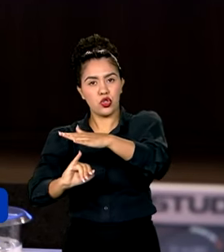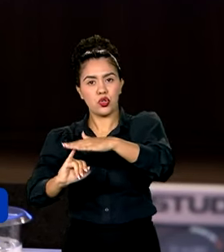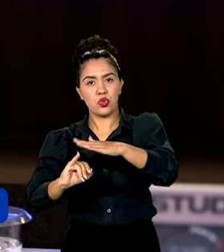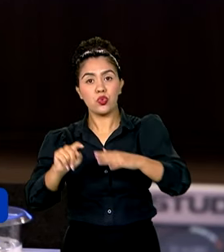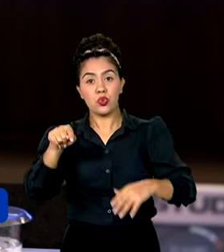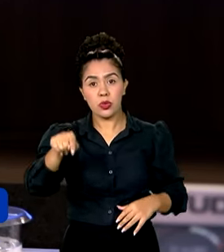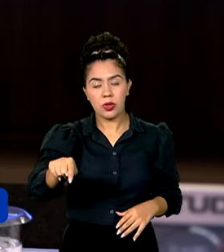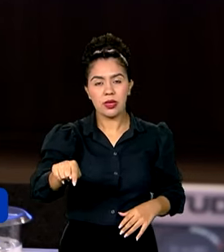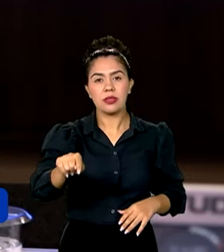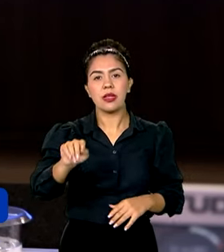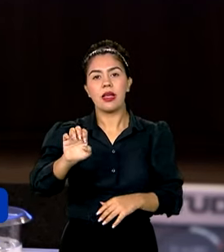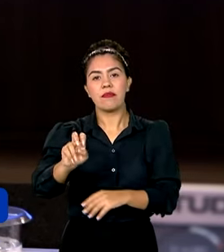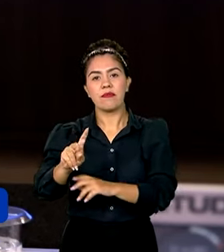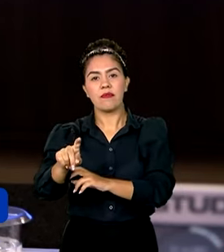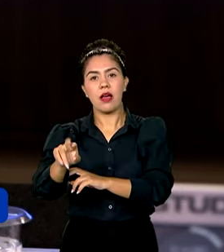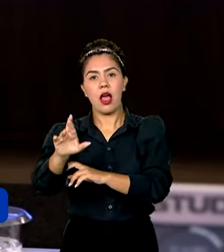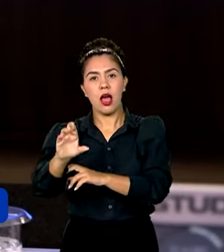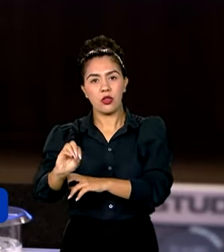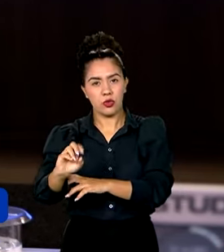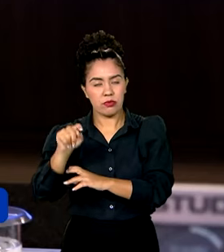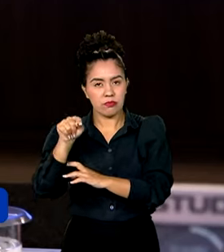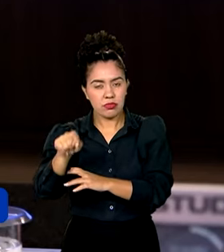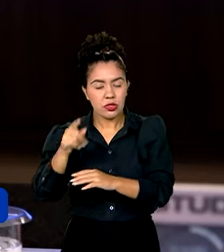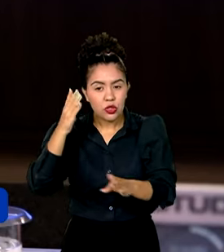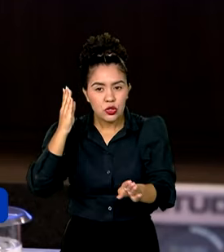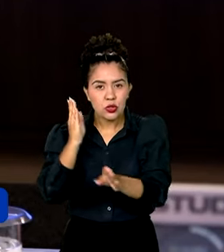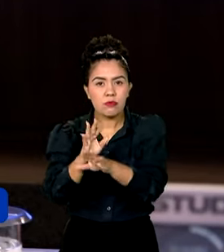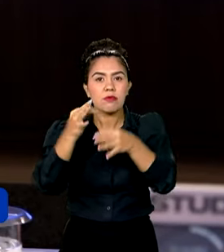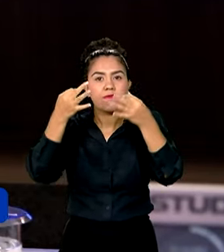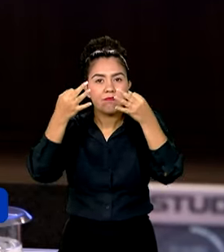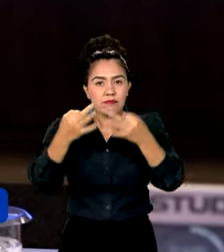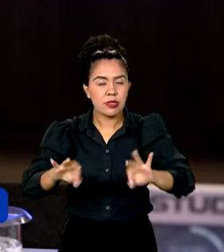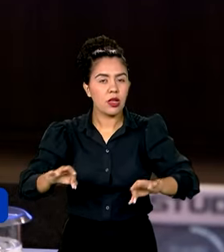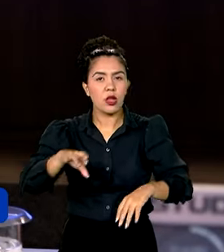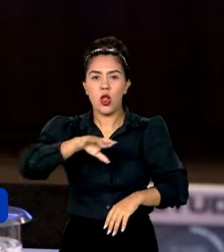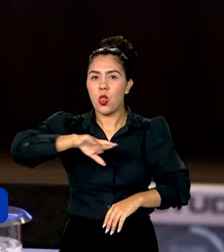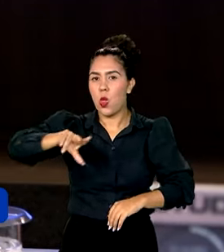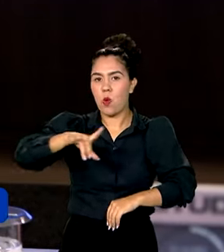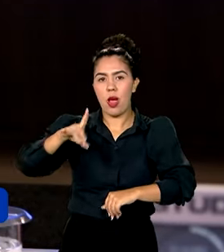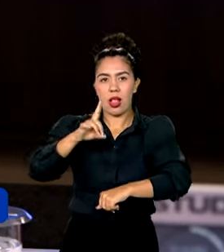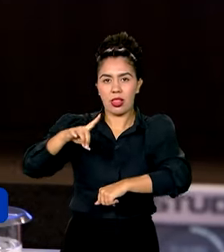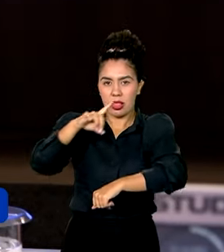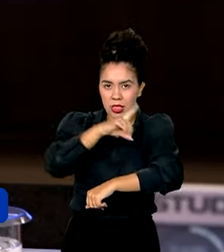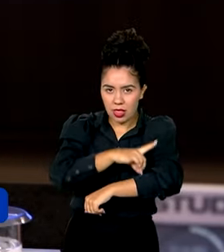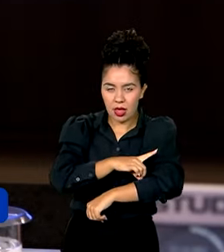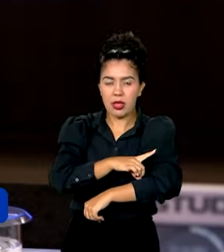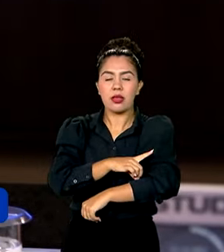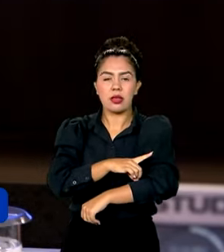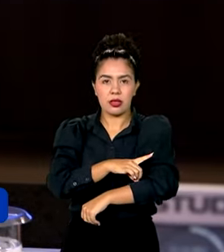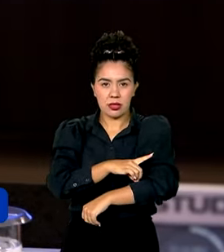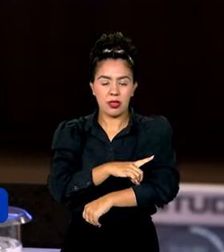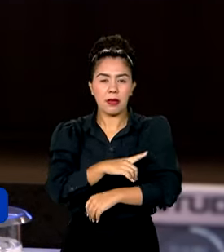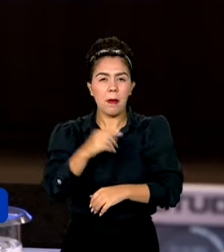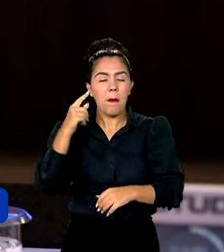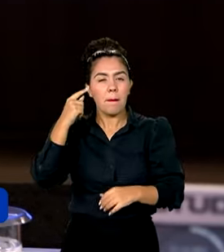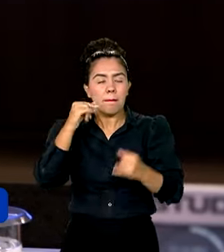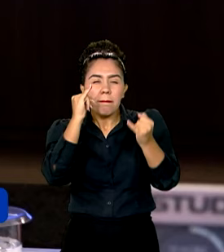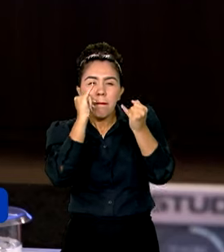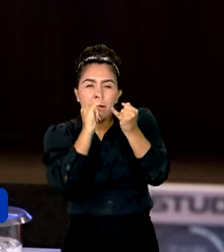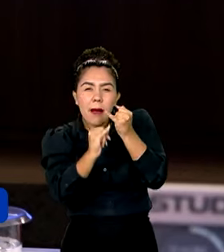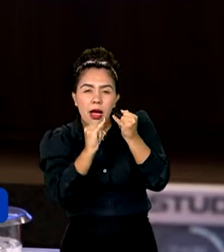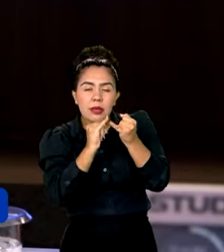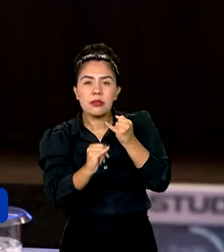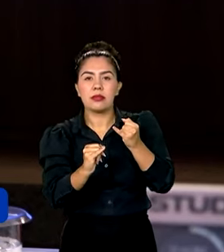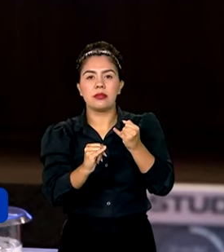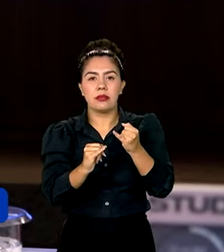Chagas que permitiu a identificação e de que não era dengue o que se acreditava que era por exemplo